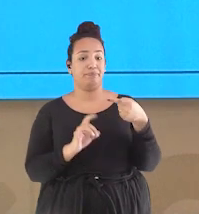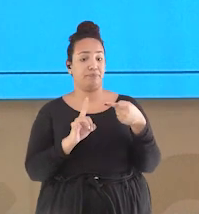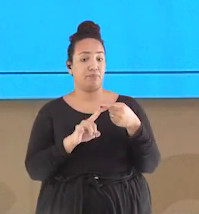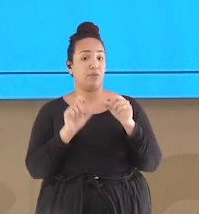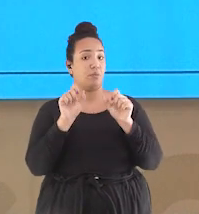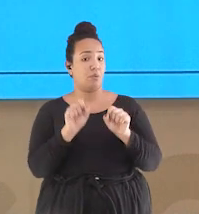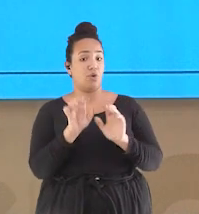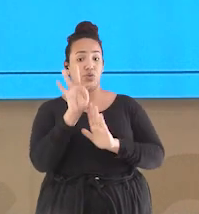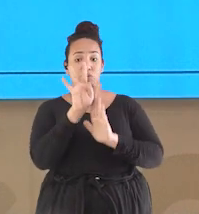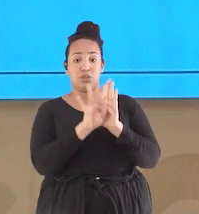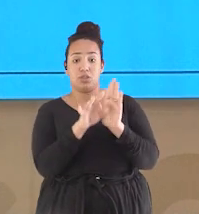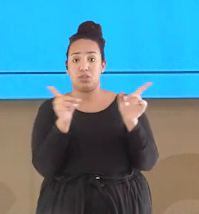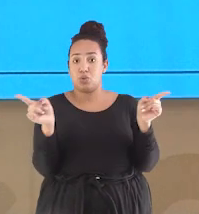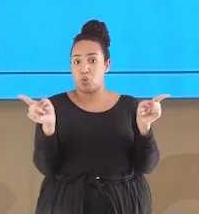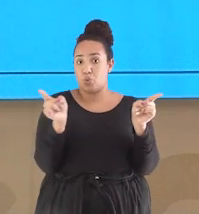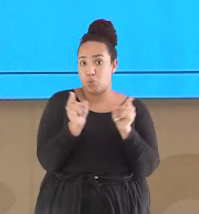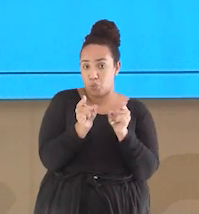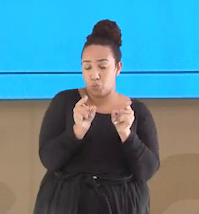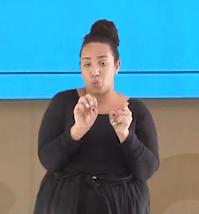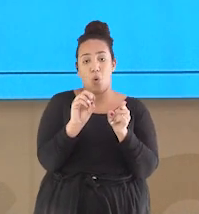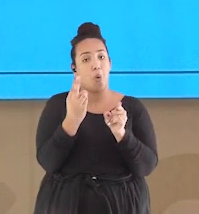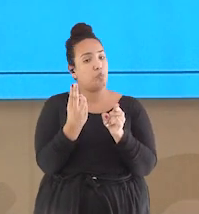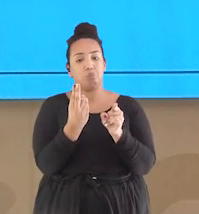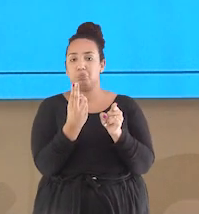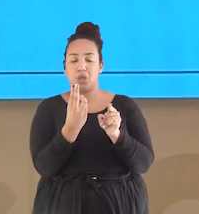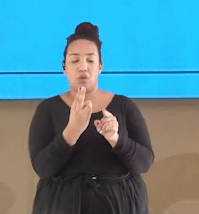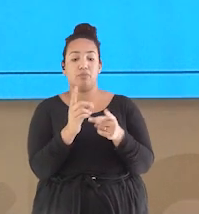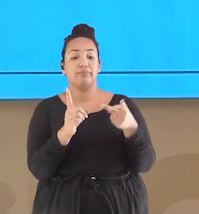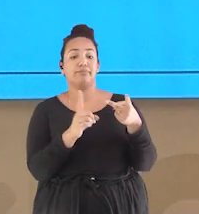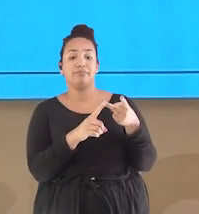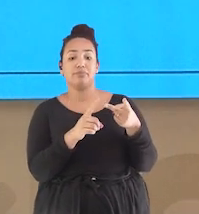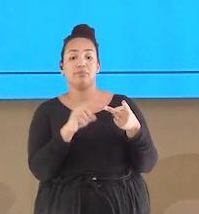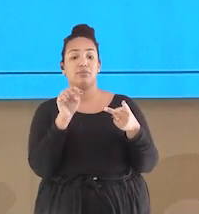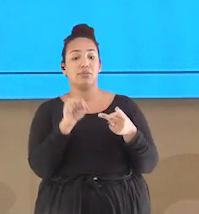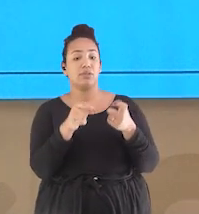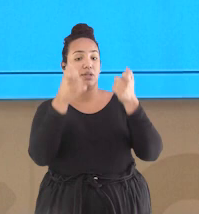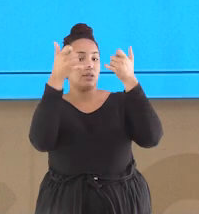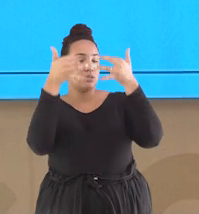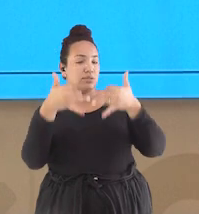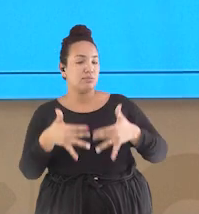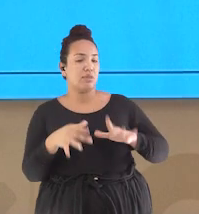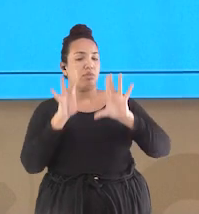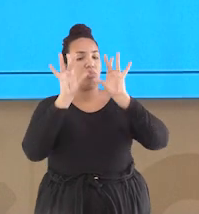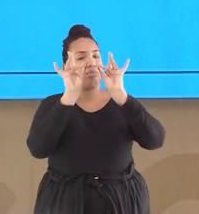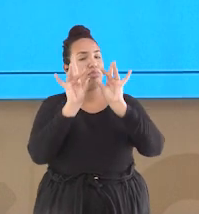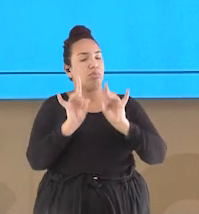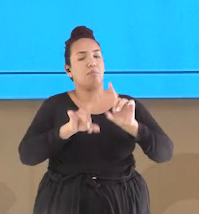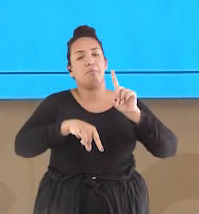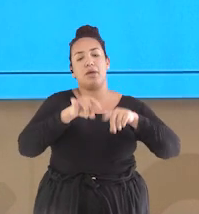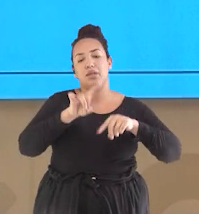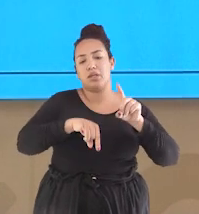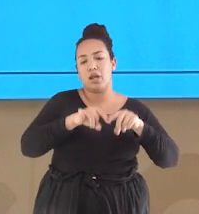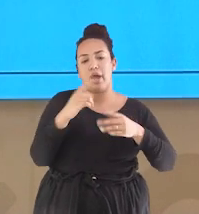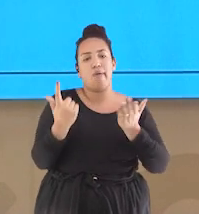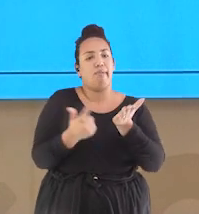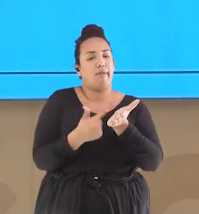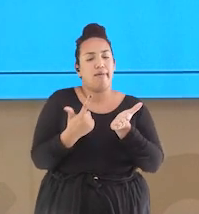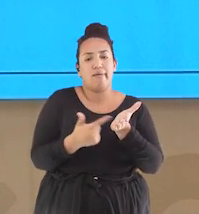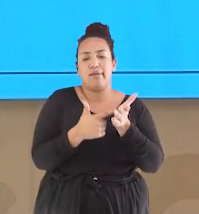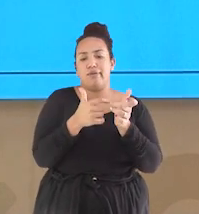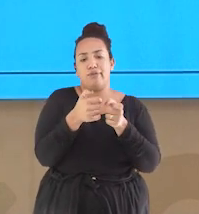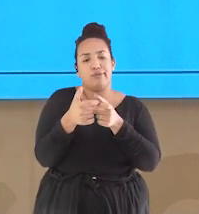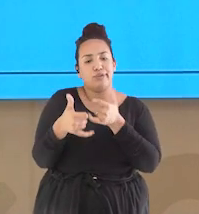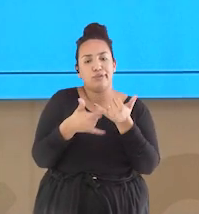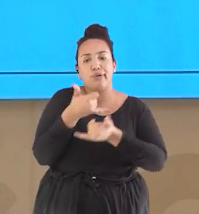Letra A. Pode ser um texto breve ou não. Letra B. Descreve e detalha sobre algum objeto, obra,